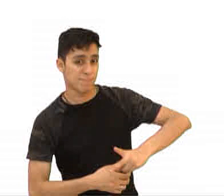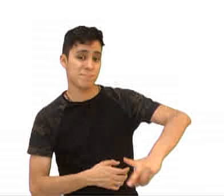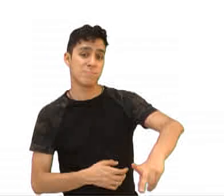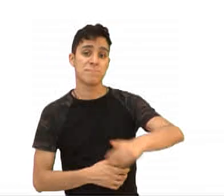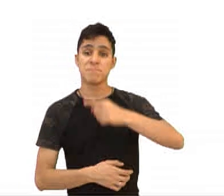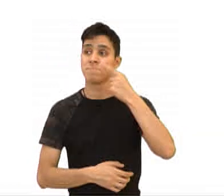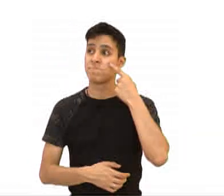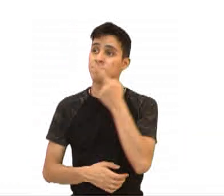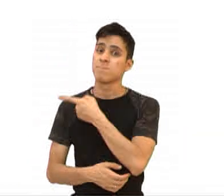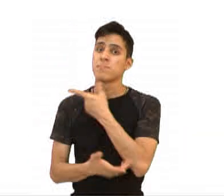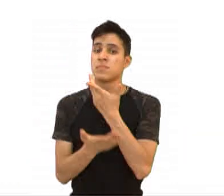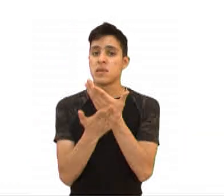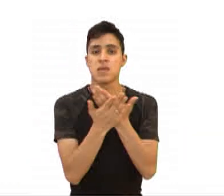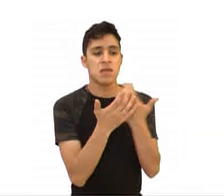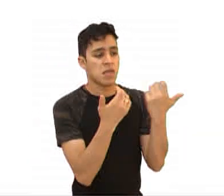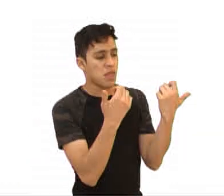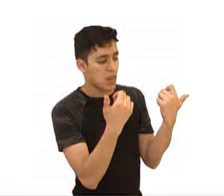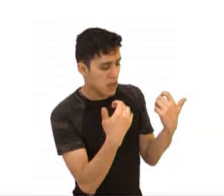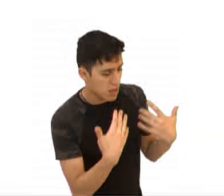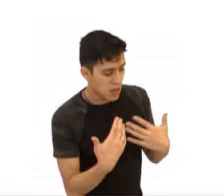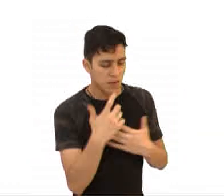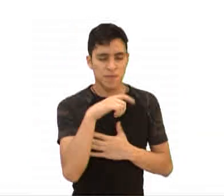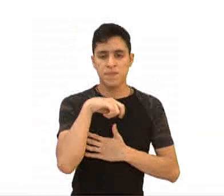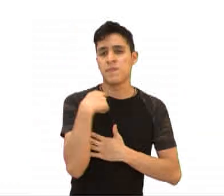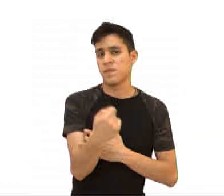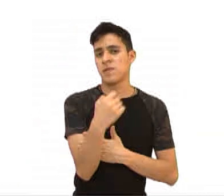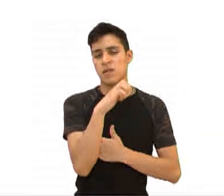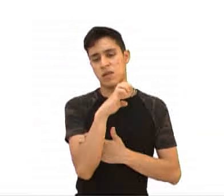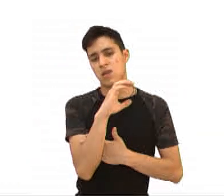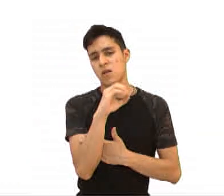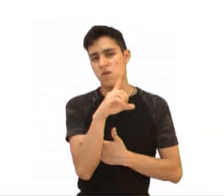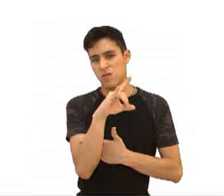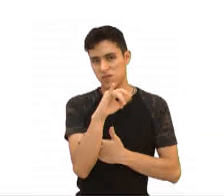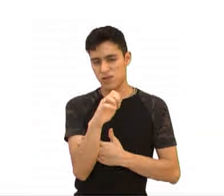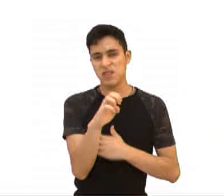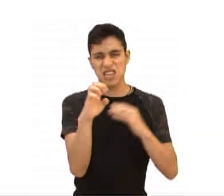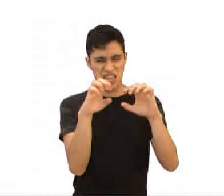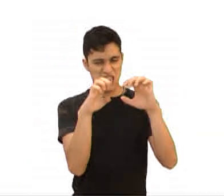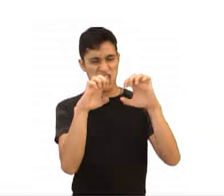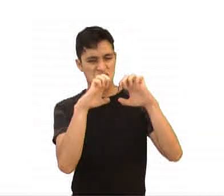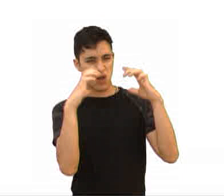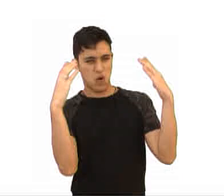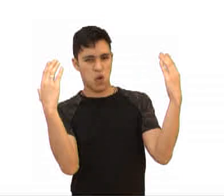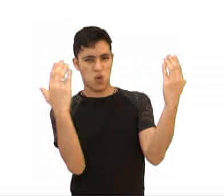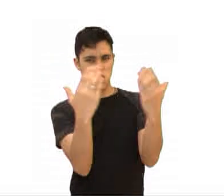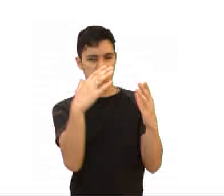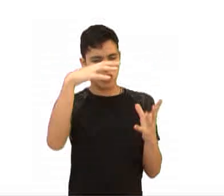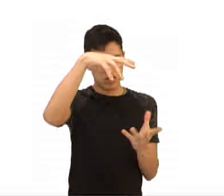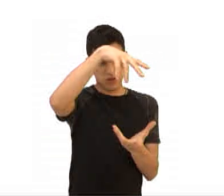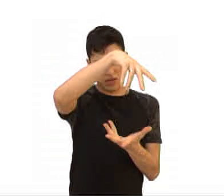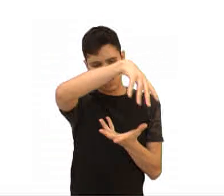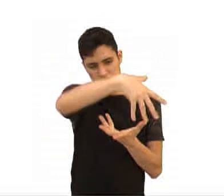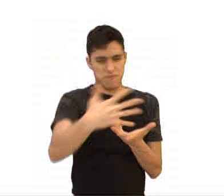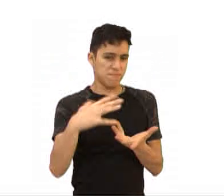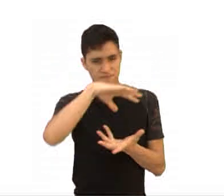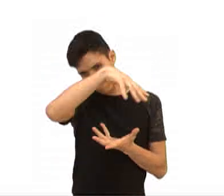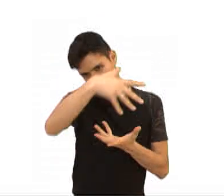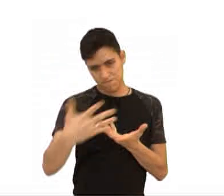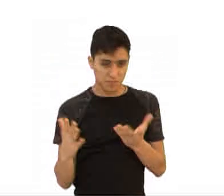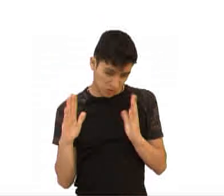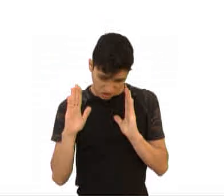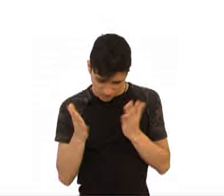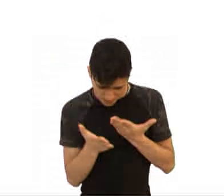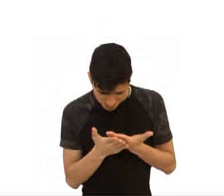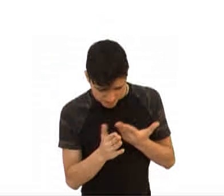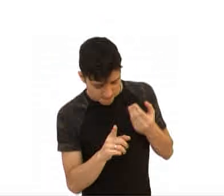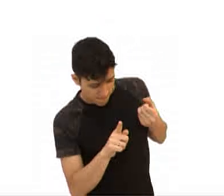gente viu ao longo dessas aulas de ecologia, né? Impactos ambientais. A gente estudou vários impactos ambientais, né? Teve